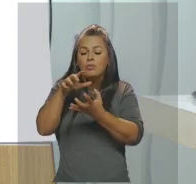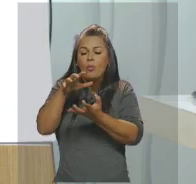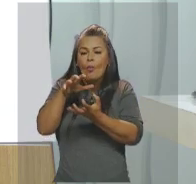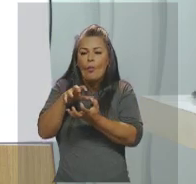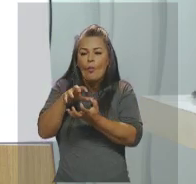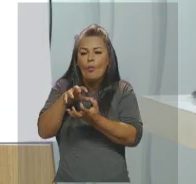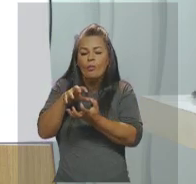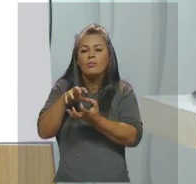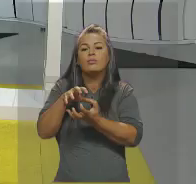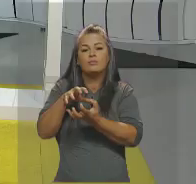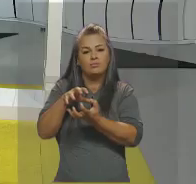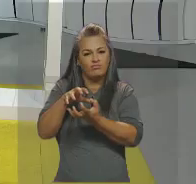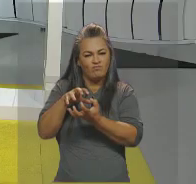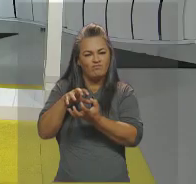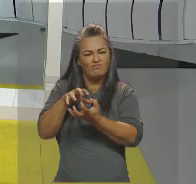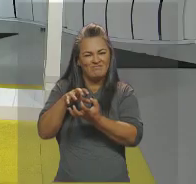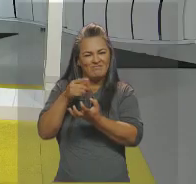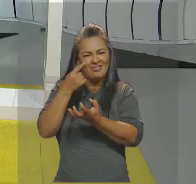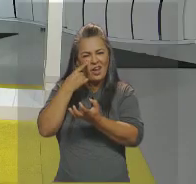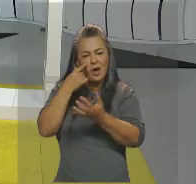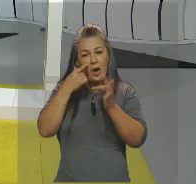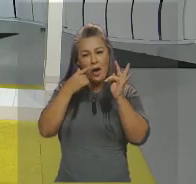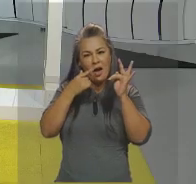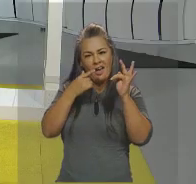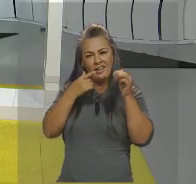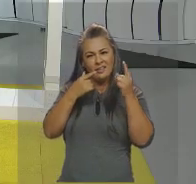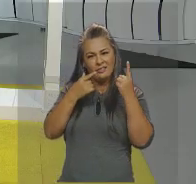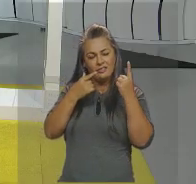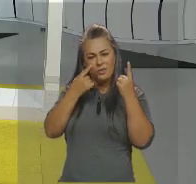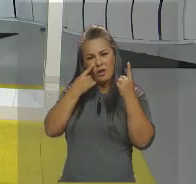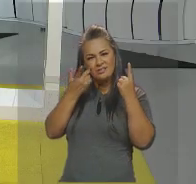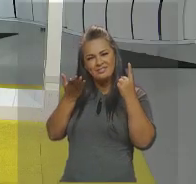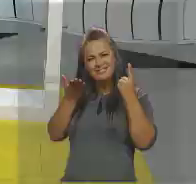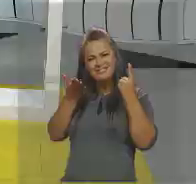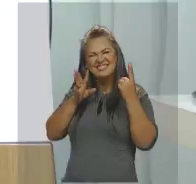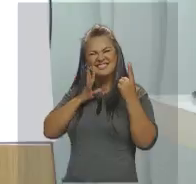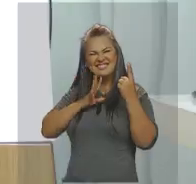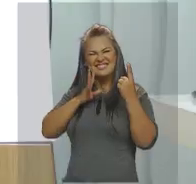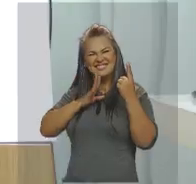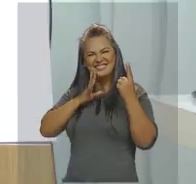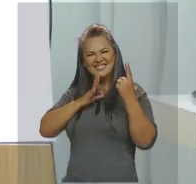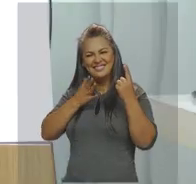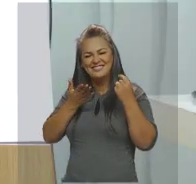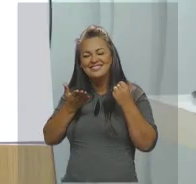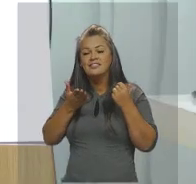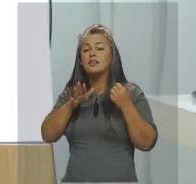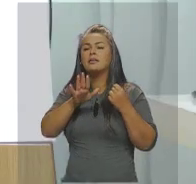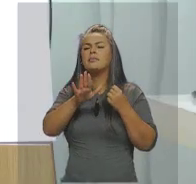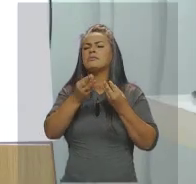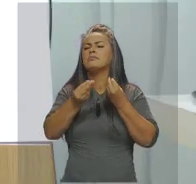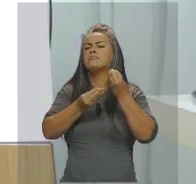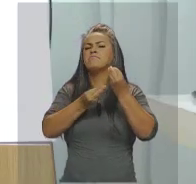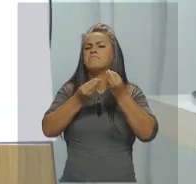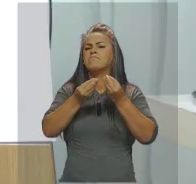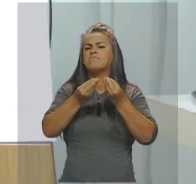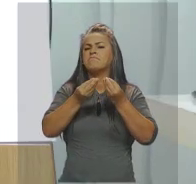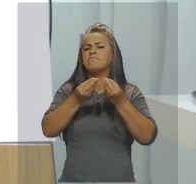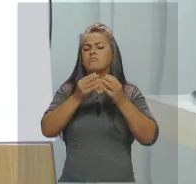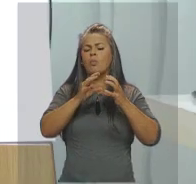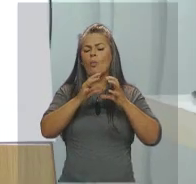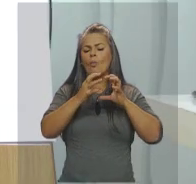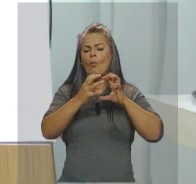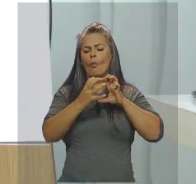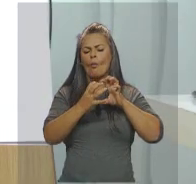F1. Mas, olha que legal. Como que eu vou pegar, então, abóboras